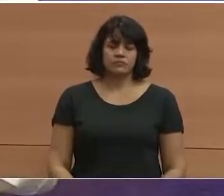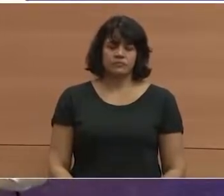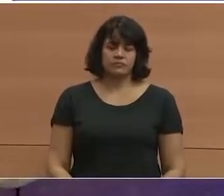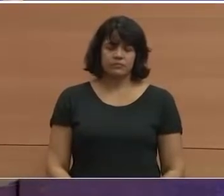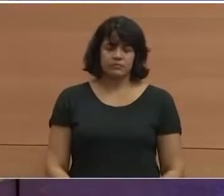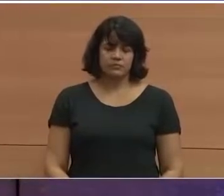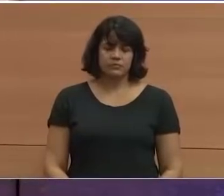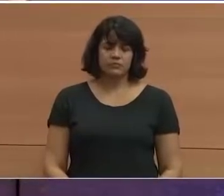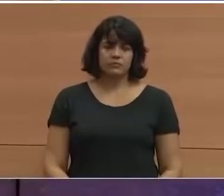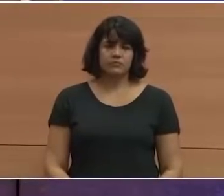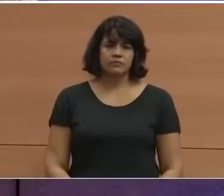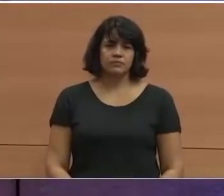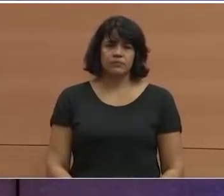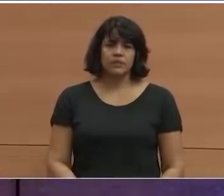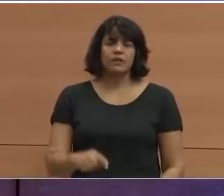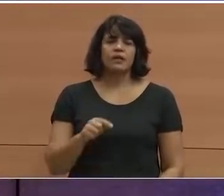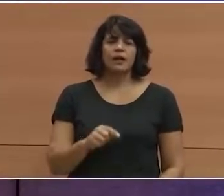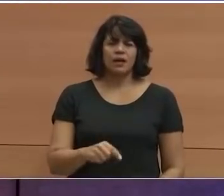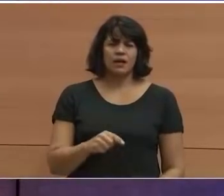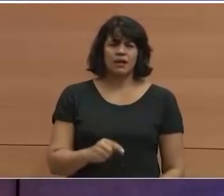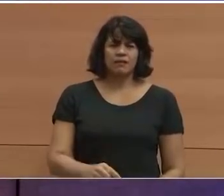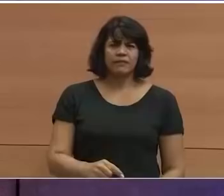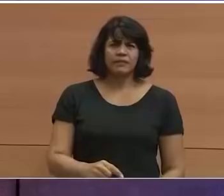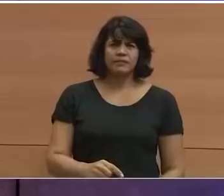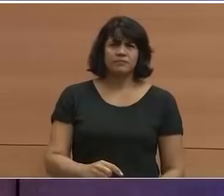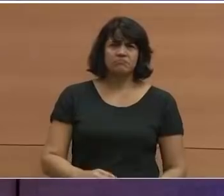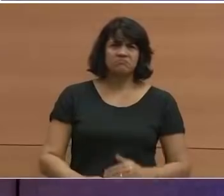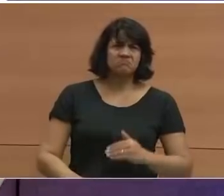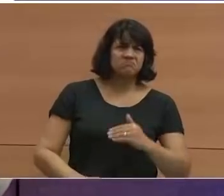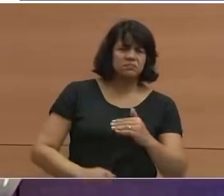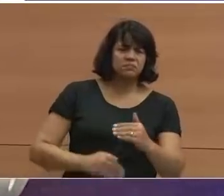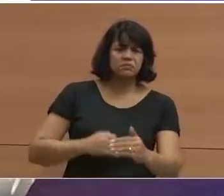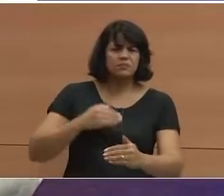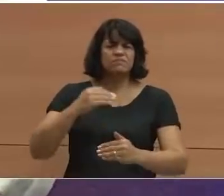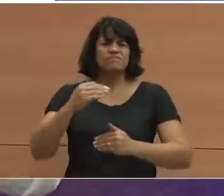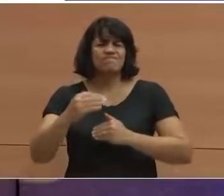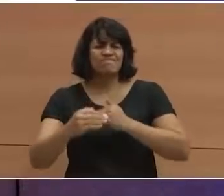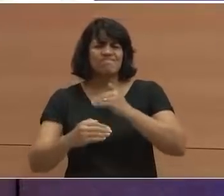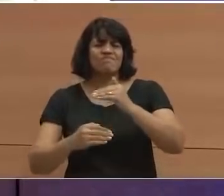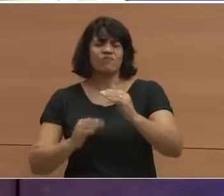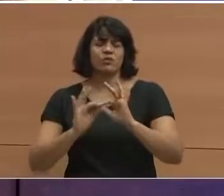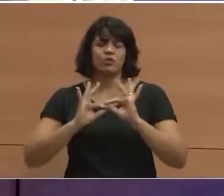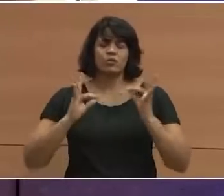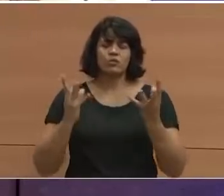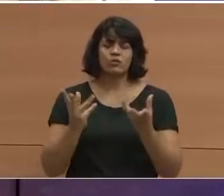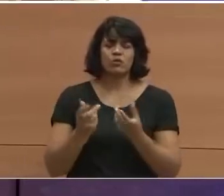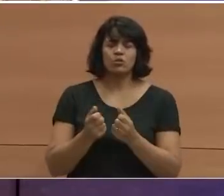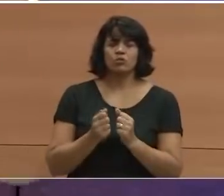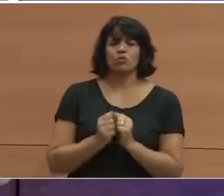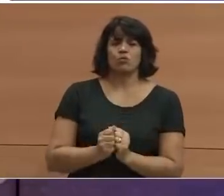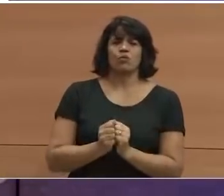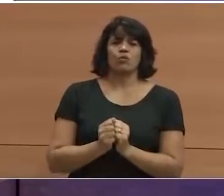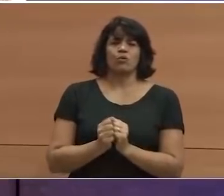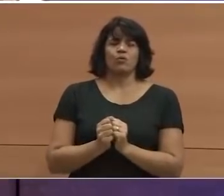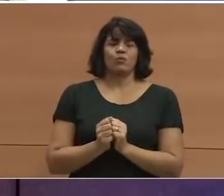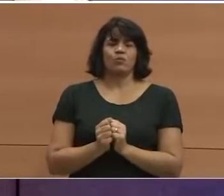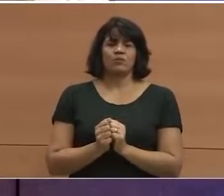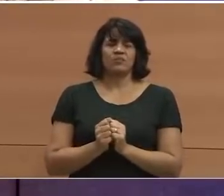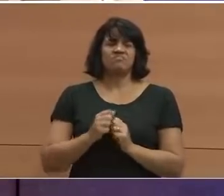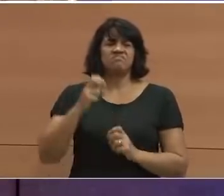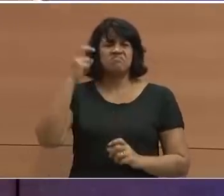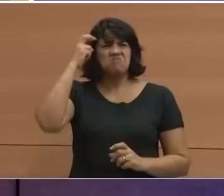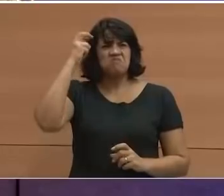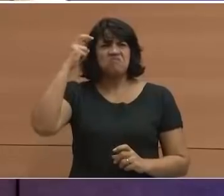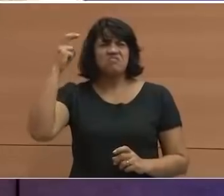eles ali eles desenvolveram, ali que eles desenvolveram toda ciência, né,